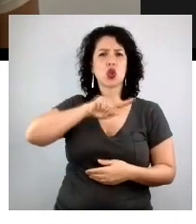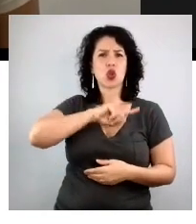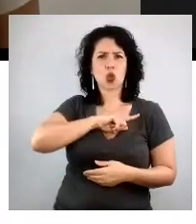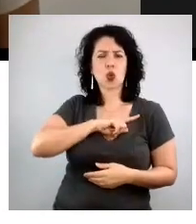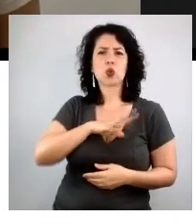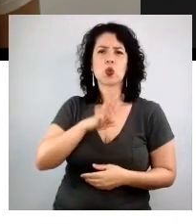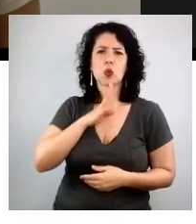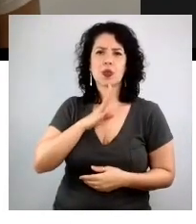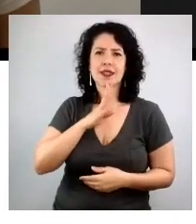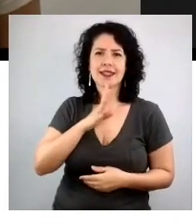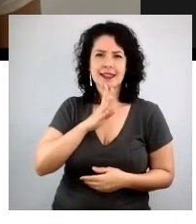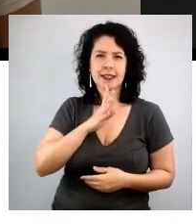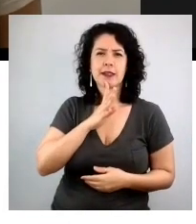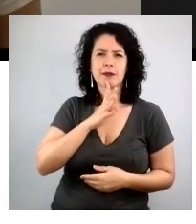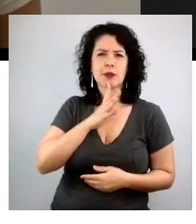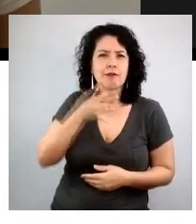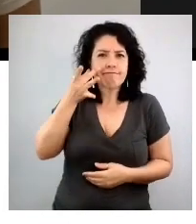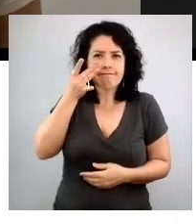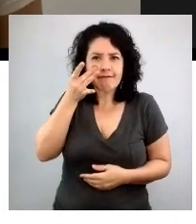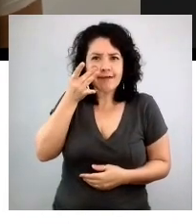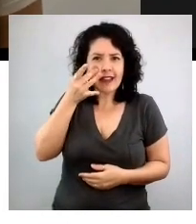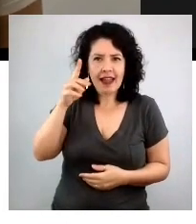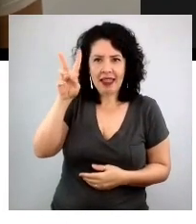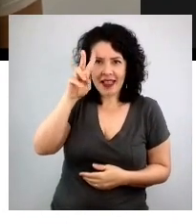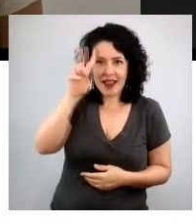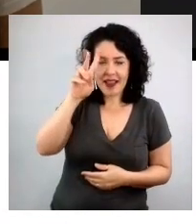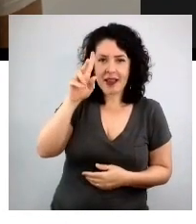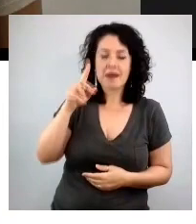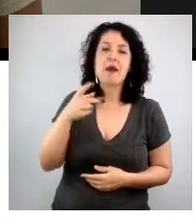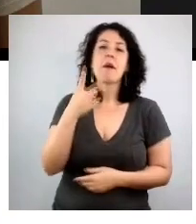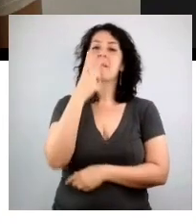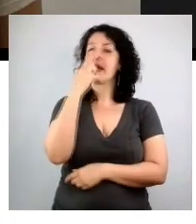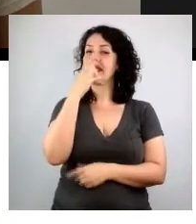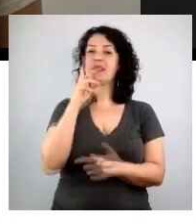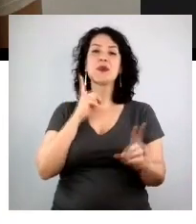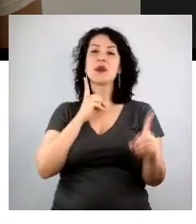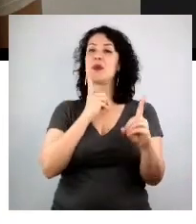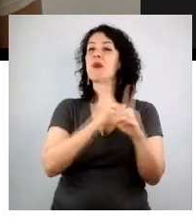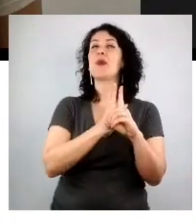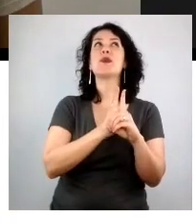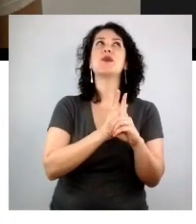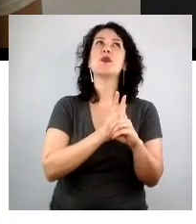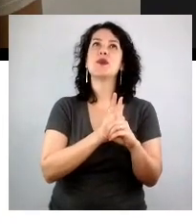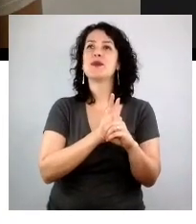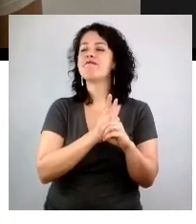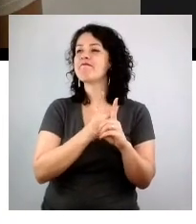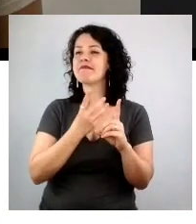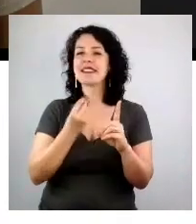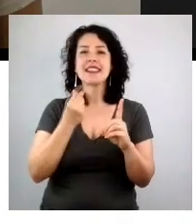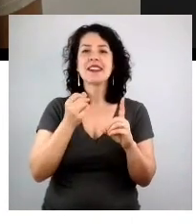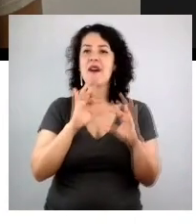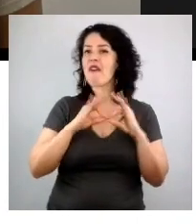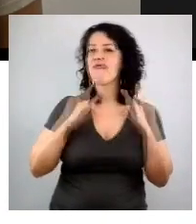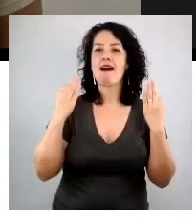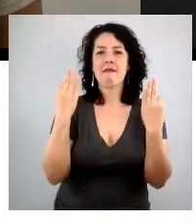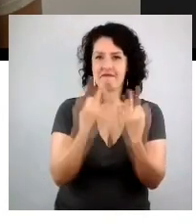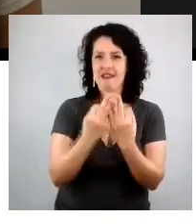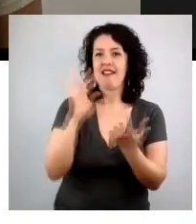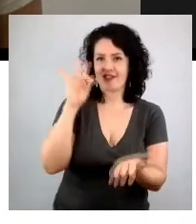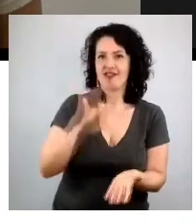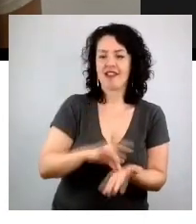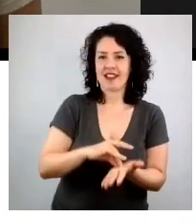porque parece mesmo um encontro de uma grande família, um grande grupo, e às vezes eu